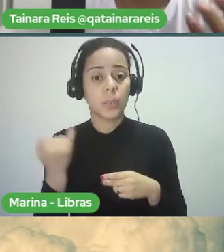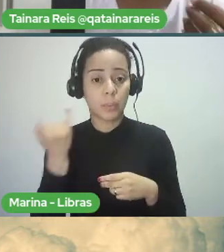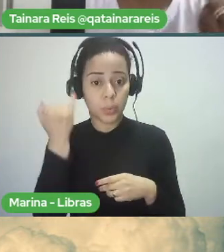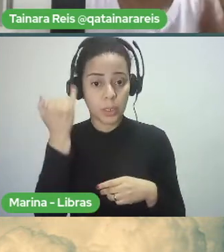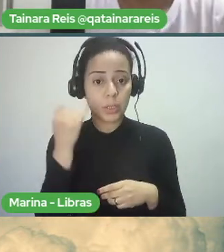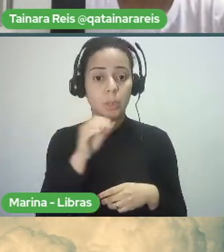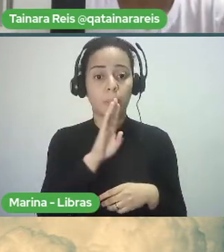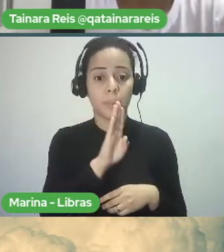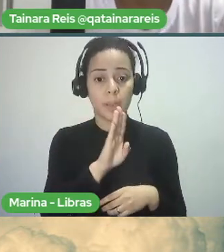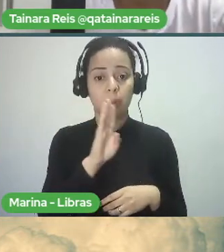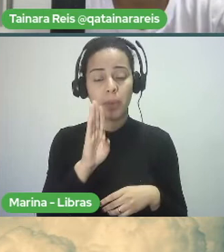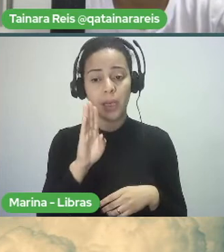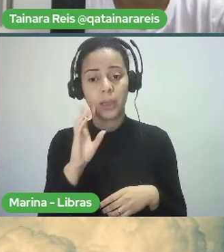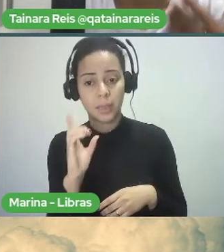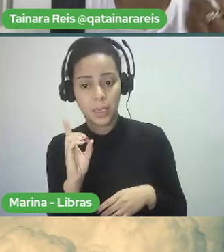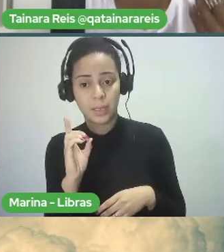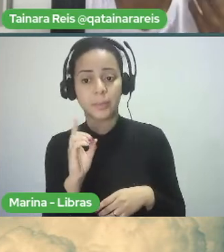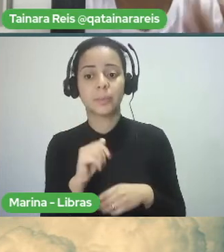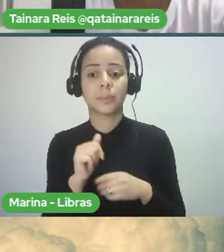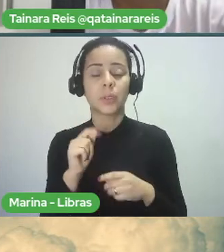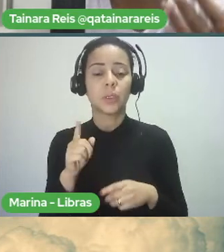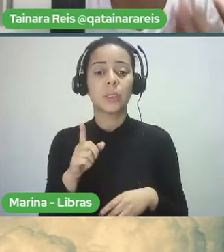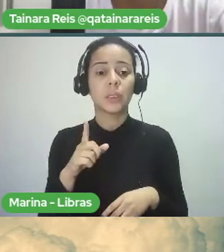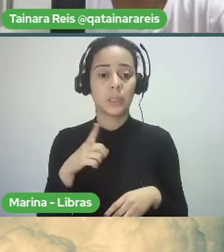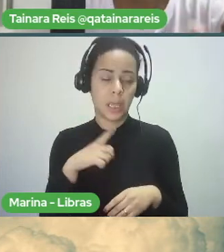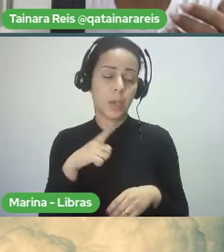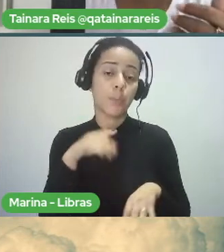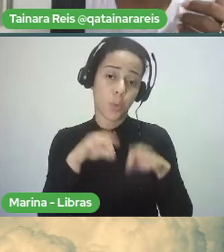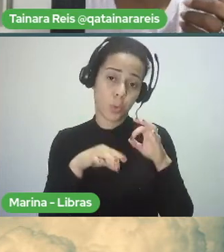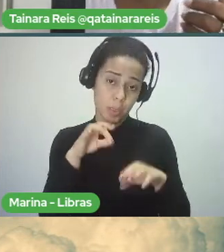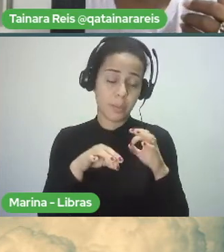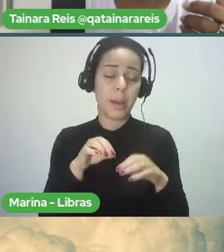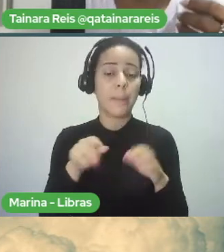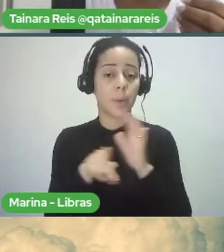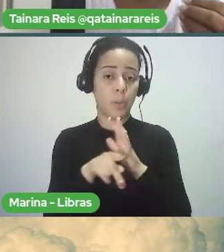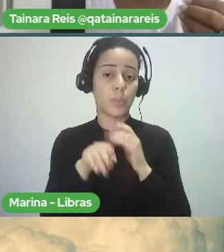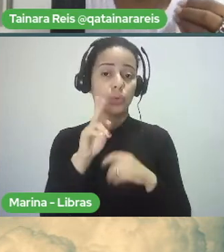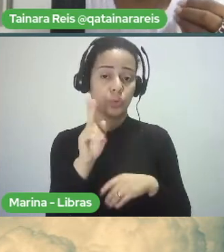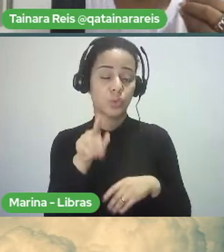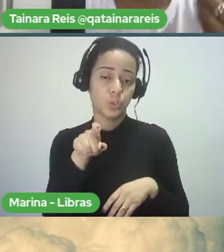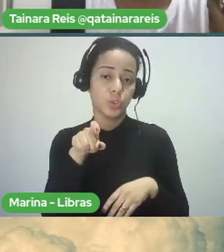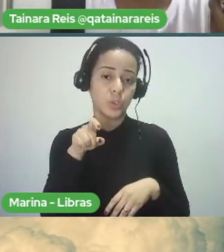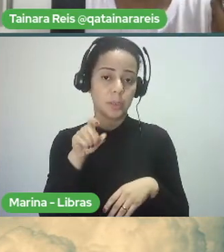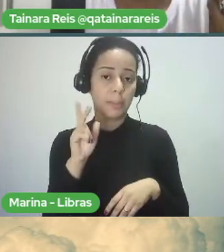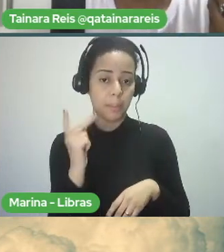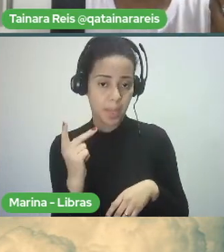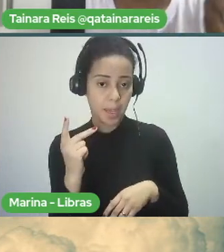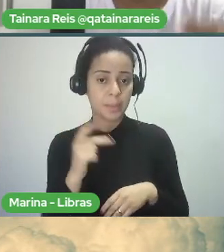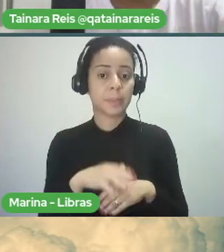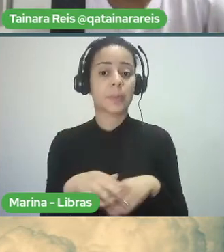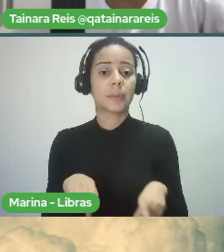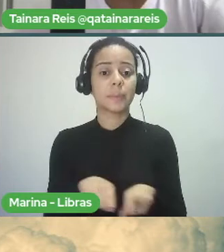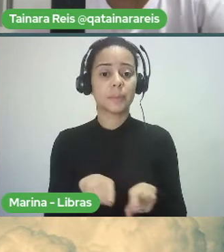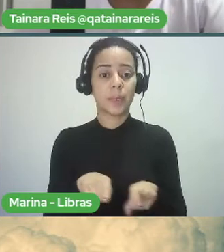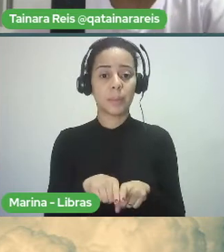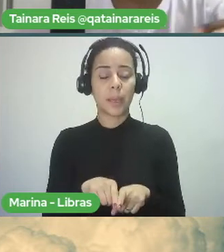né, que são sugeridos lá pela Extreme Programming, XP, e o